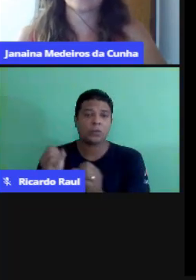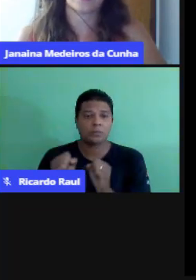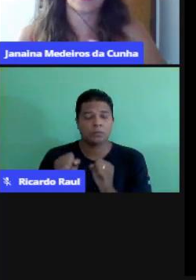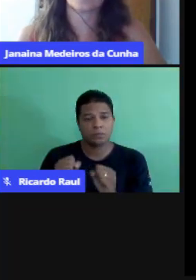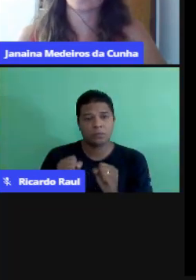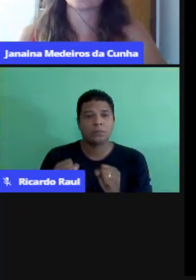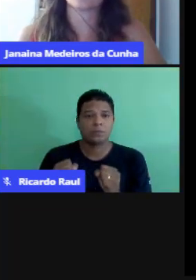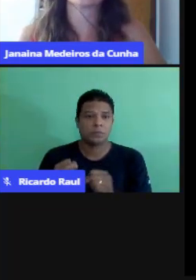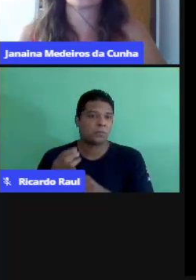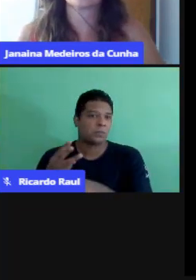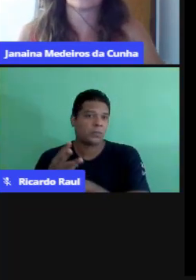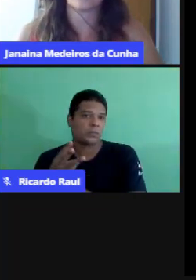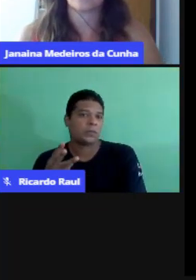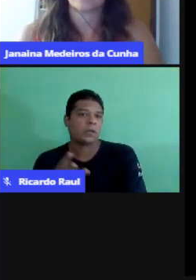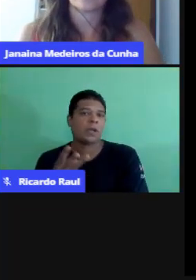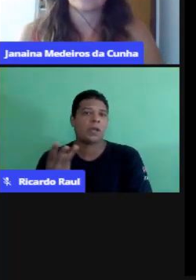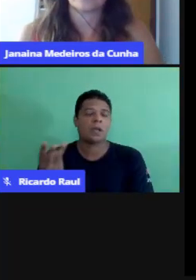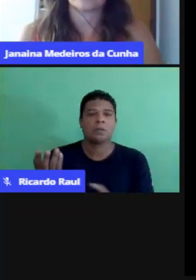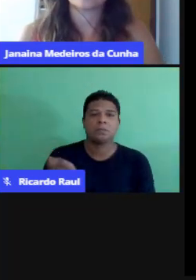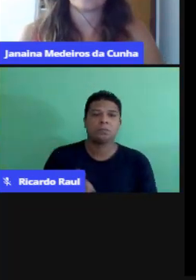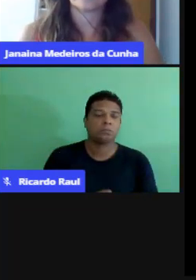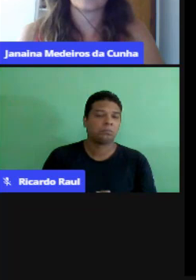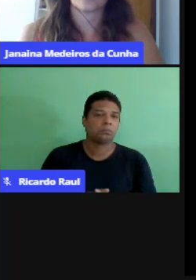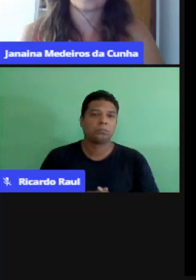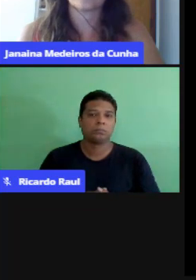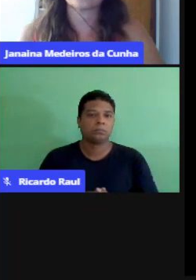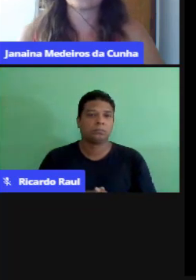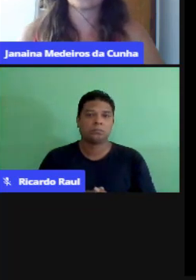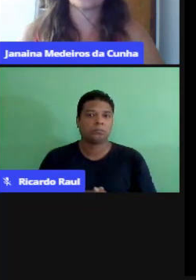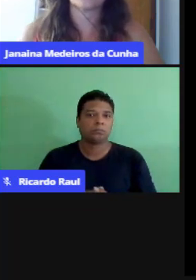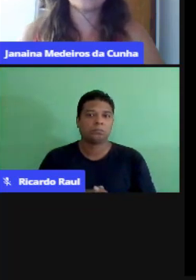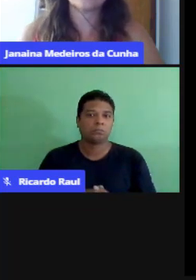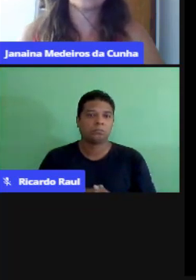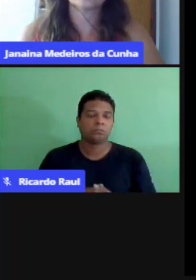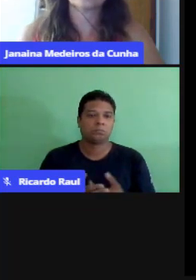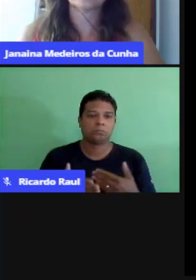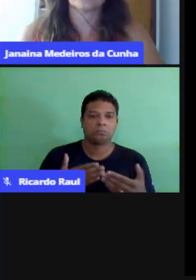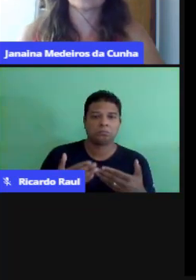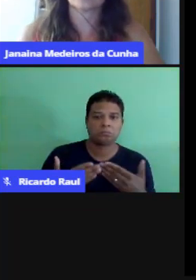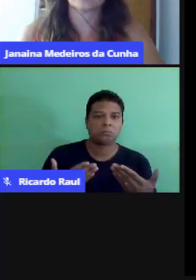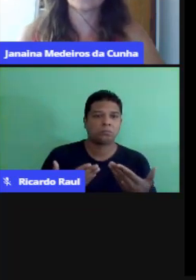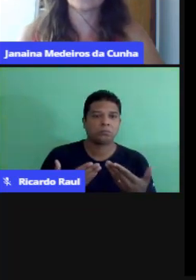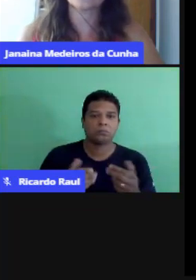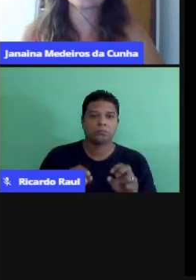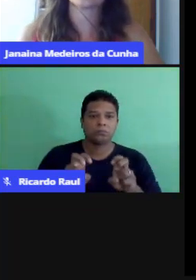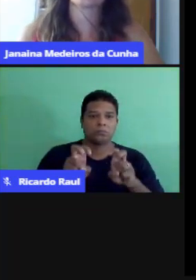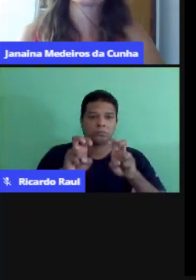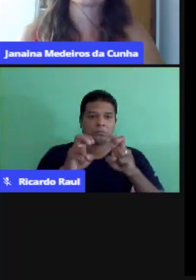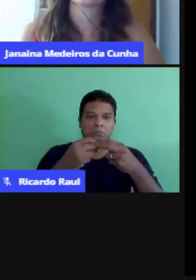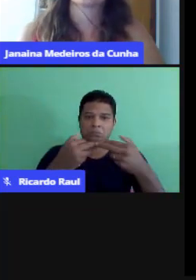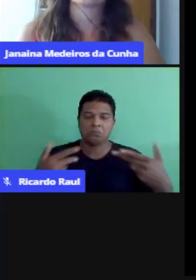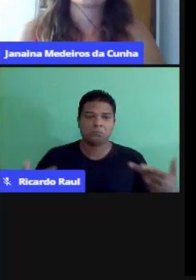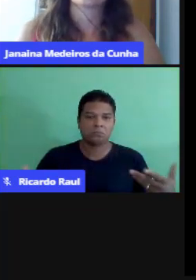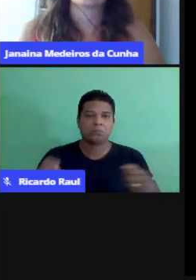do WhatsApp ou por meio da plataforma que vocês utilizam, né, com seus alunos.